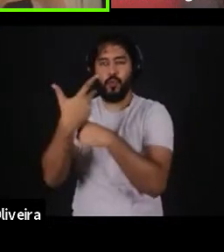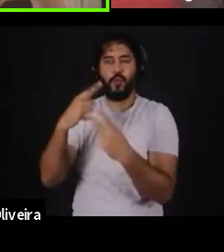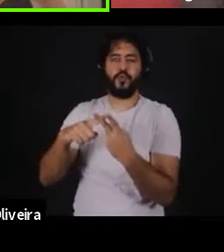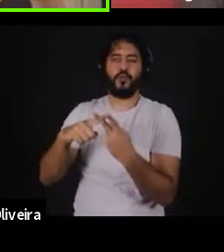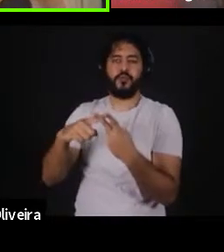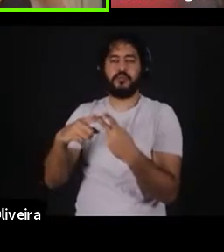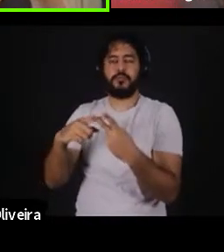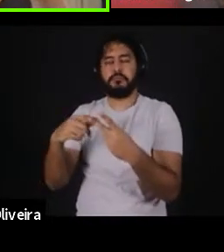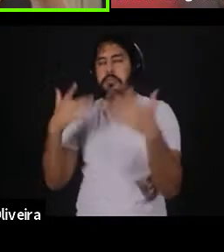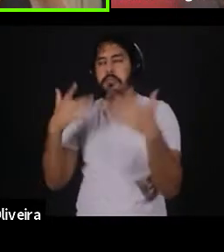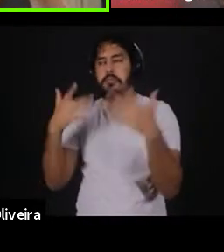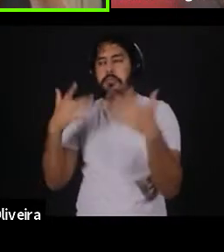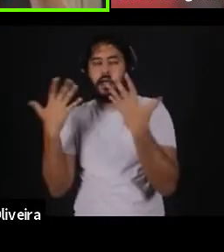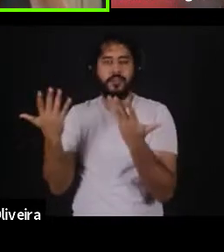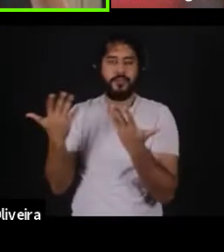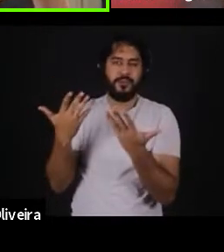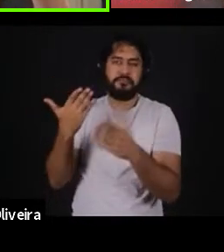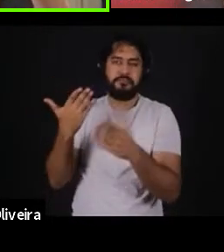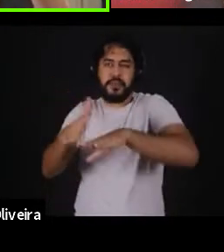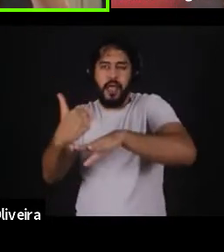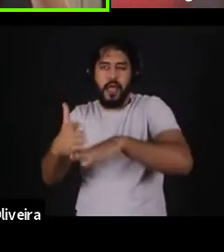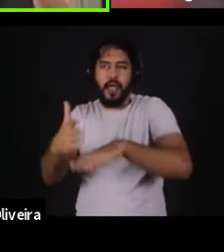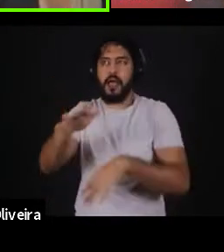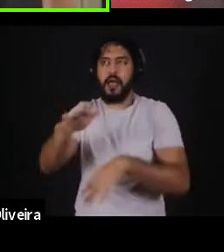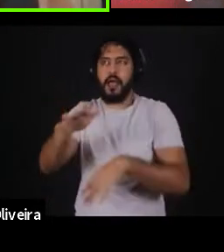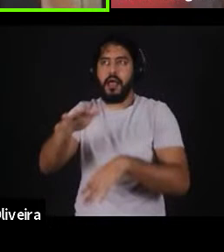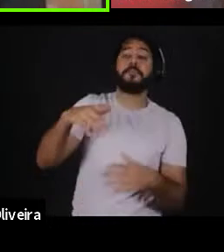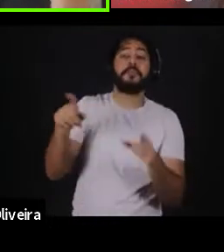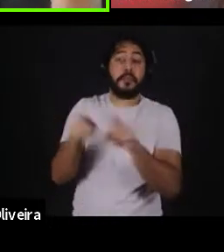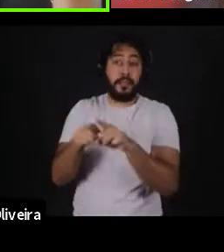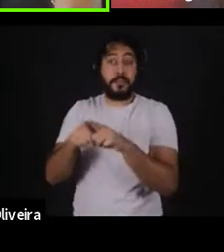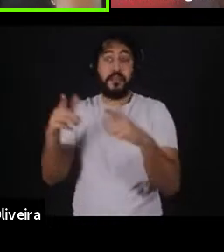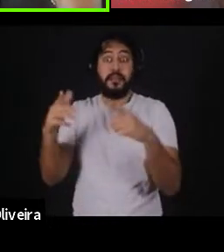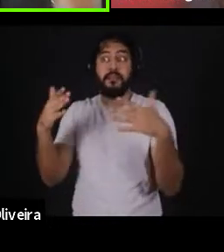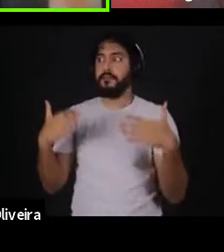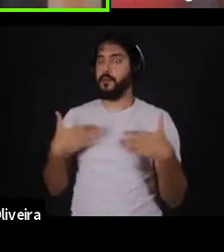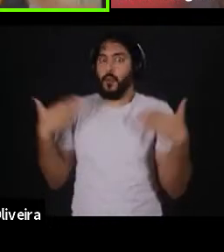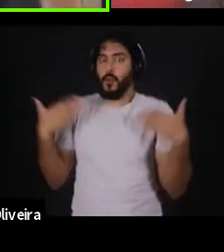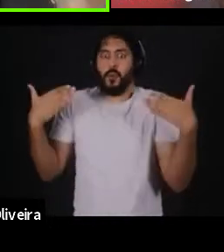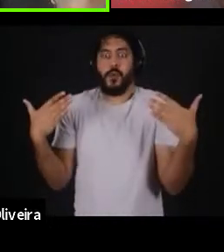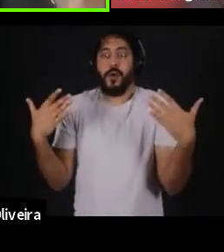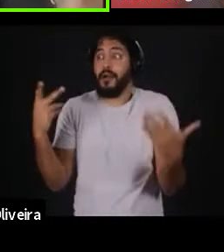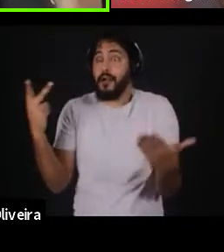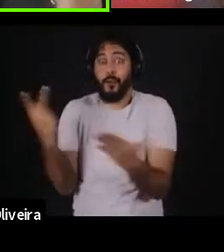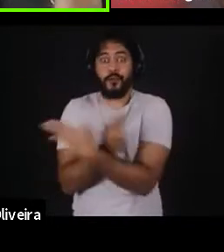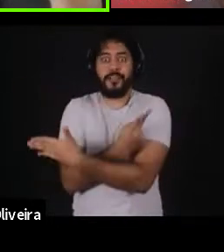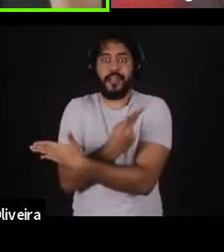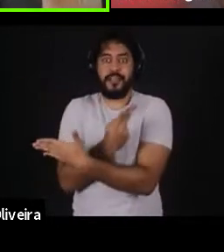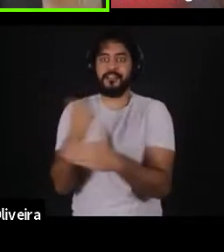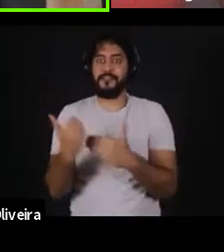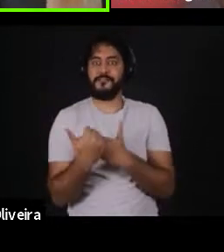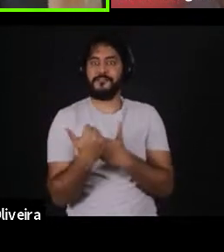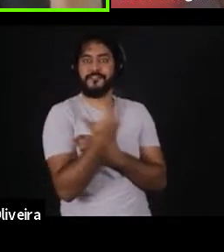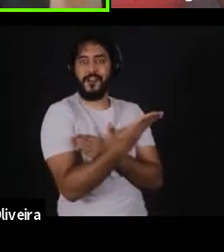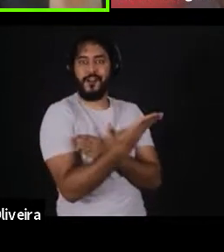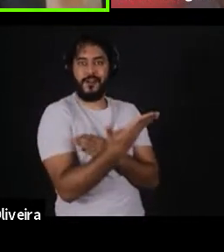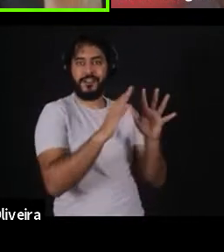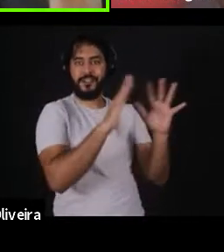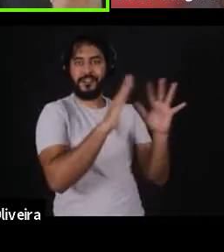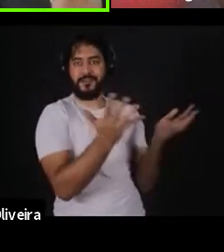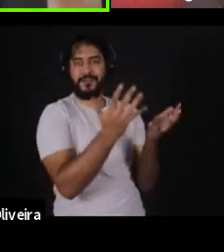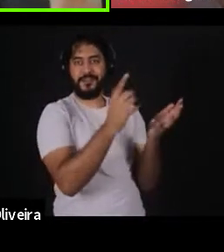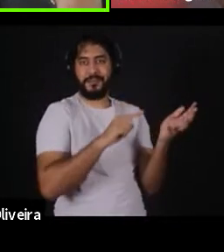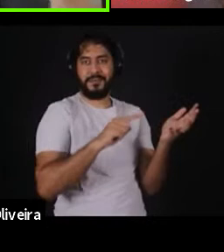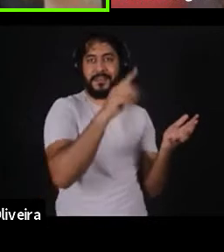ou no teatro, mas também são os inesperados que acontecem fora desse espaço, né? Então, assim, não